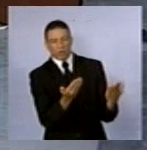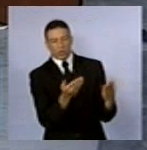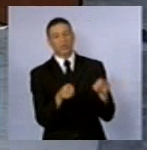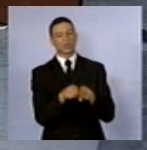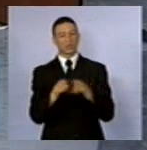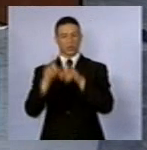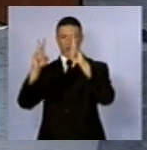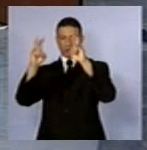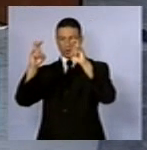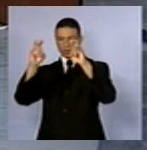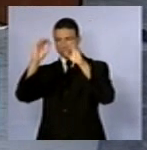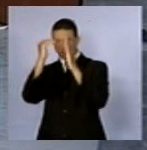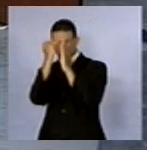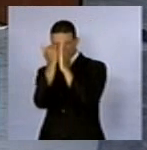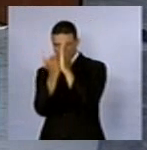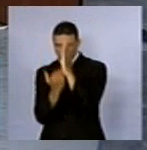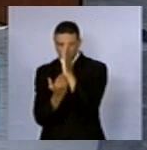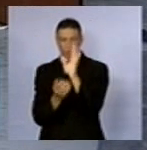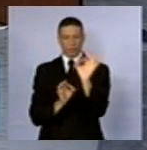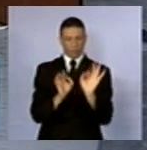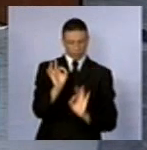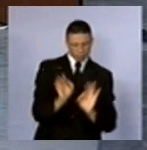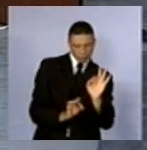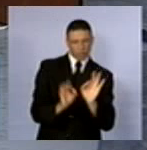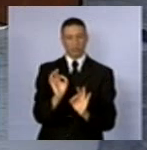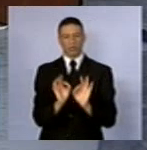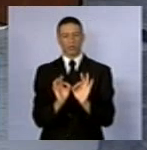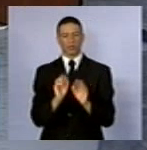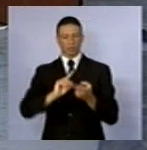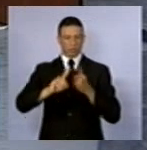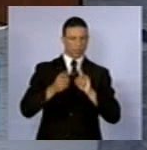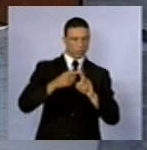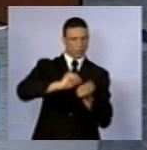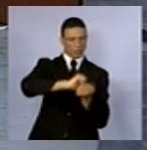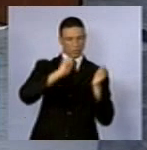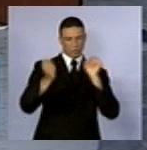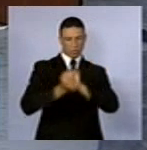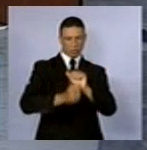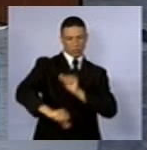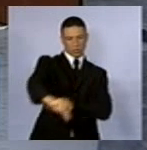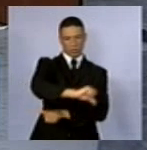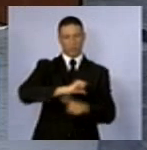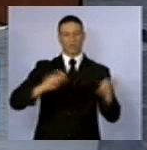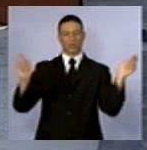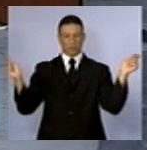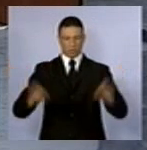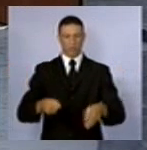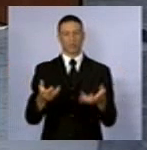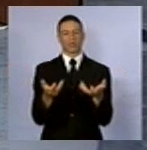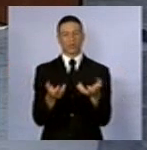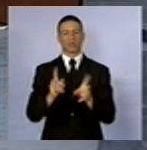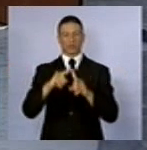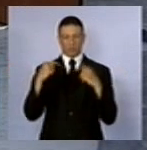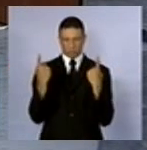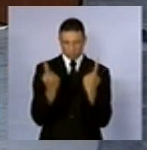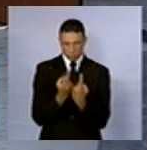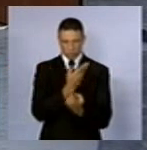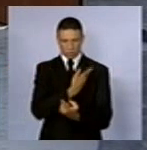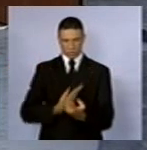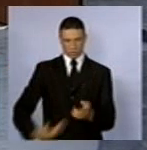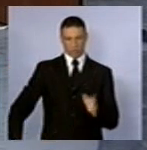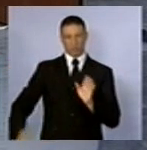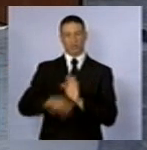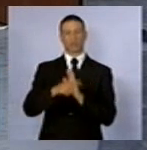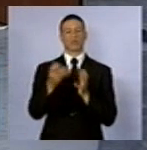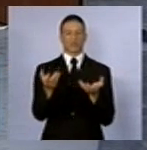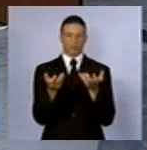outros pontos da resolução que a gente querer alterar e então ele passará por esse processo de audiência pública era